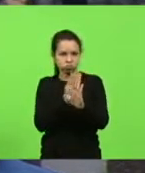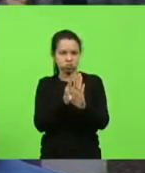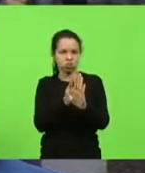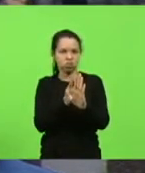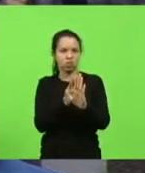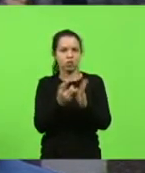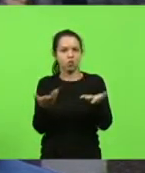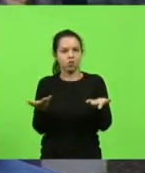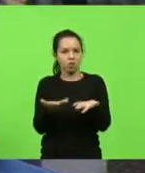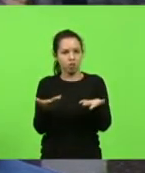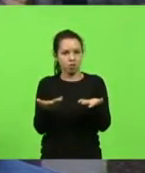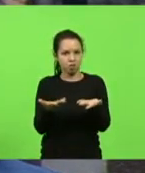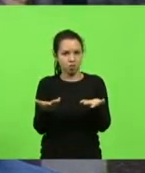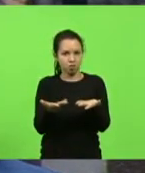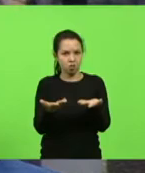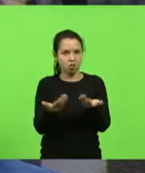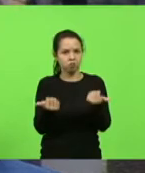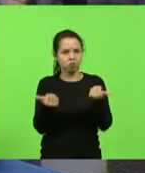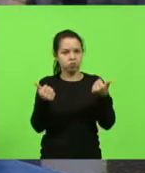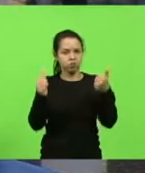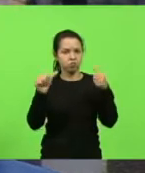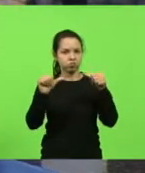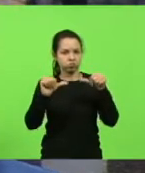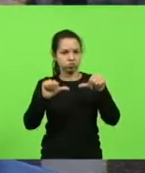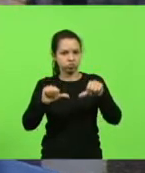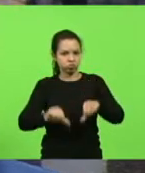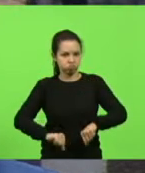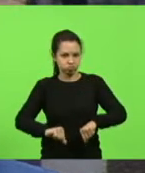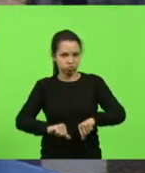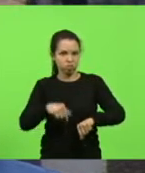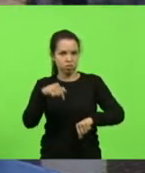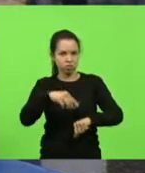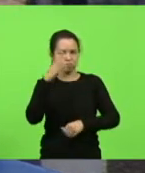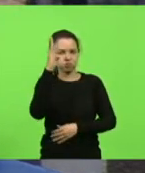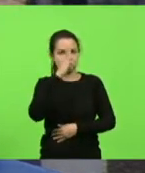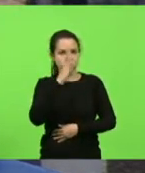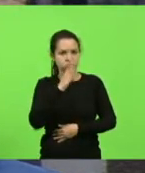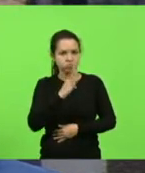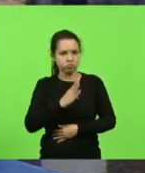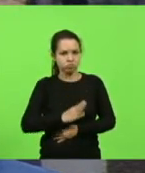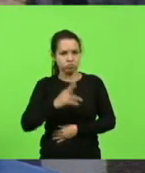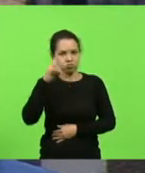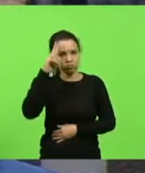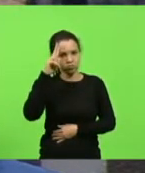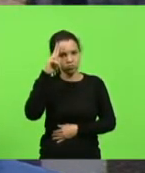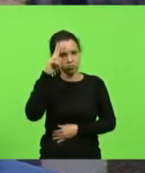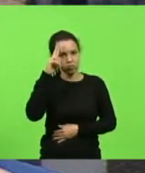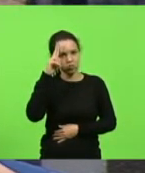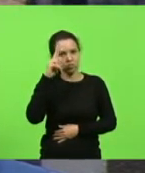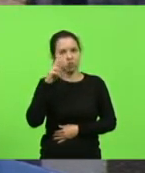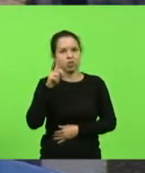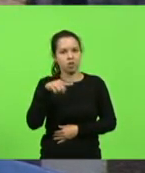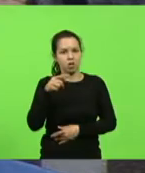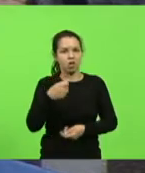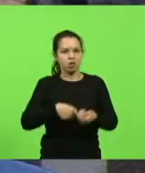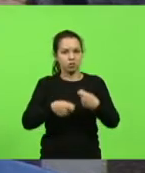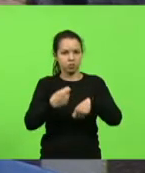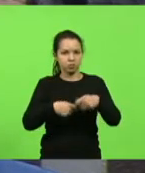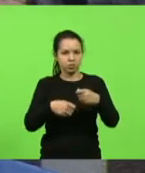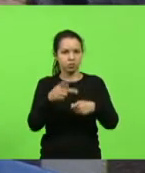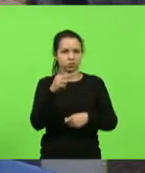miseravelmente pela maior desgraça que aconteceu no Brasil, historicamente isso, que foi a administração do